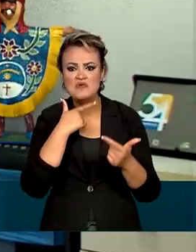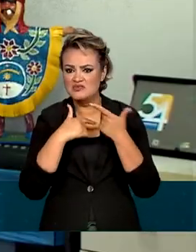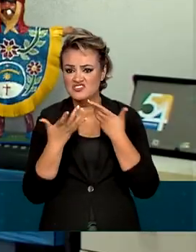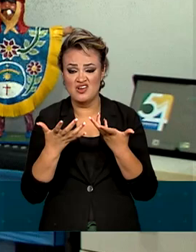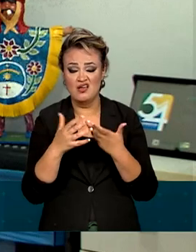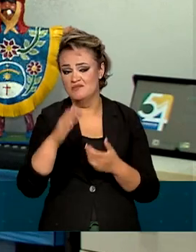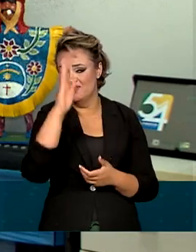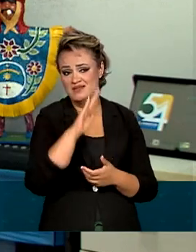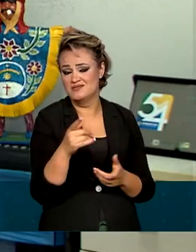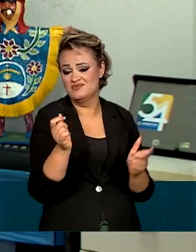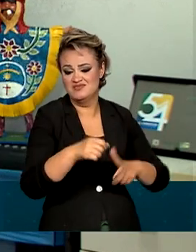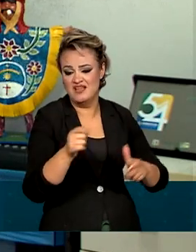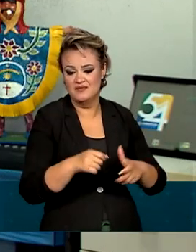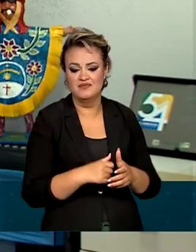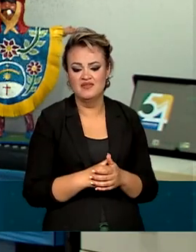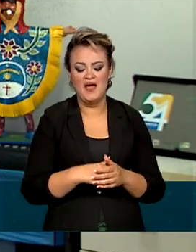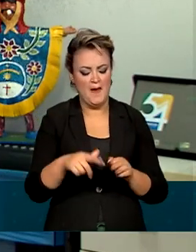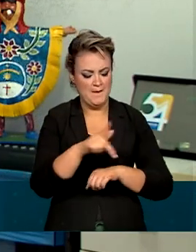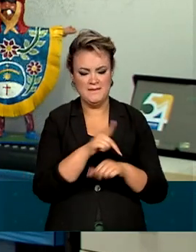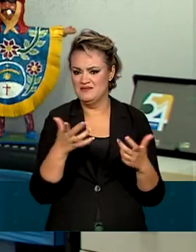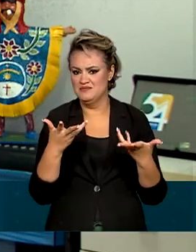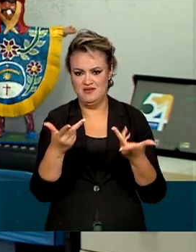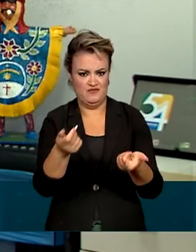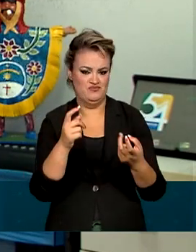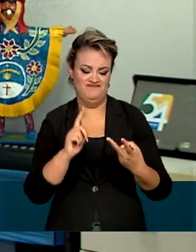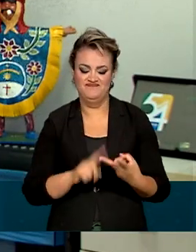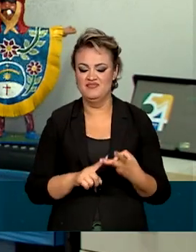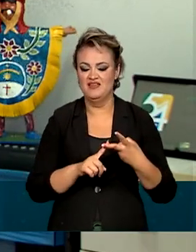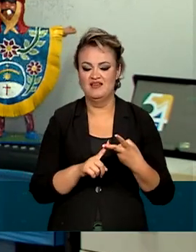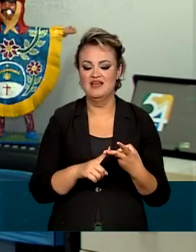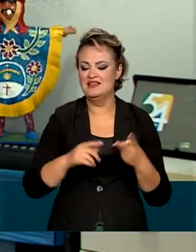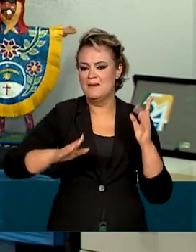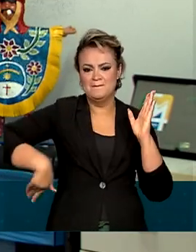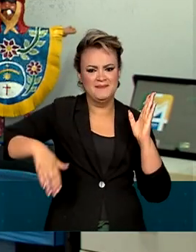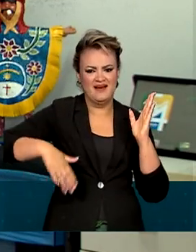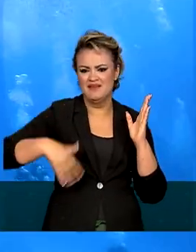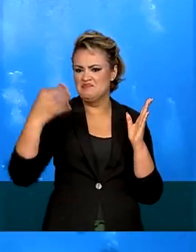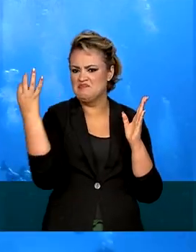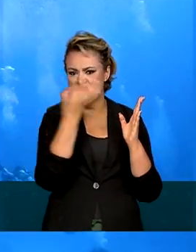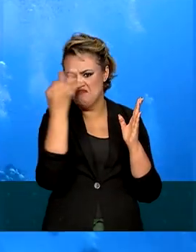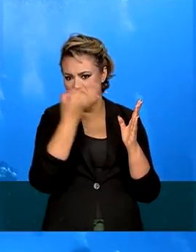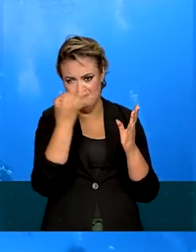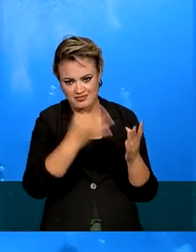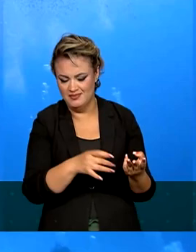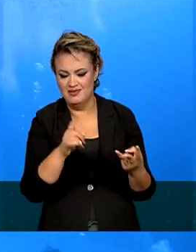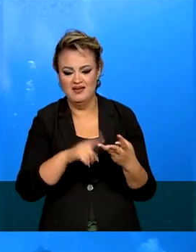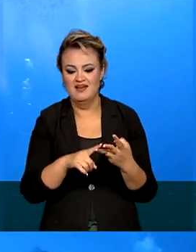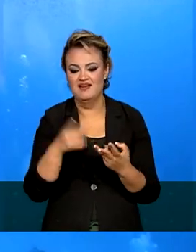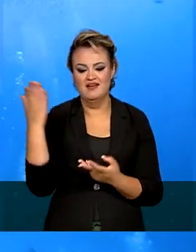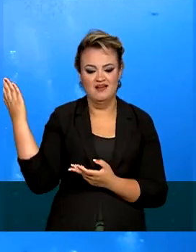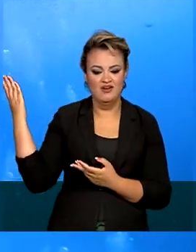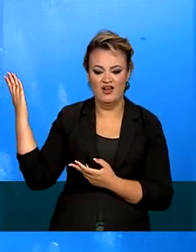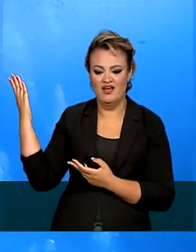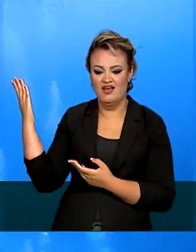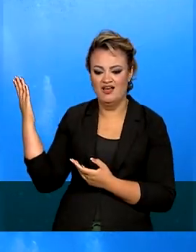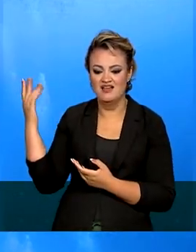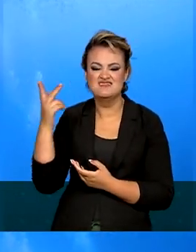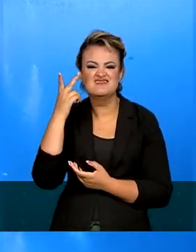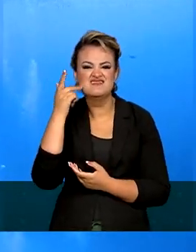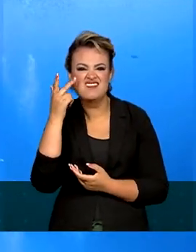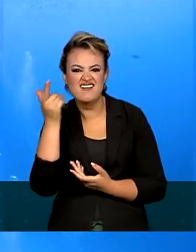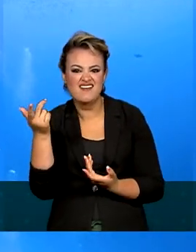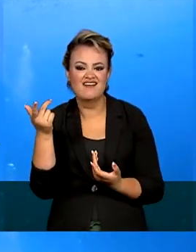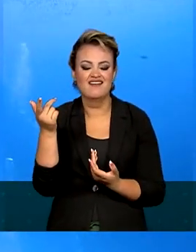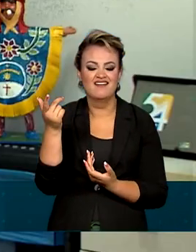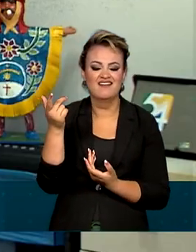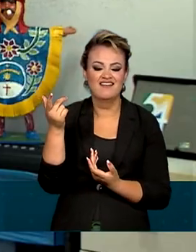Porque nós oferecemos um país maravilhoso, um país com as praias belíssimas. Vai Porto de Galinhas, Jericoacoara, você vai no